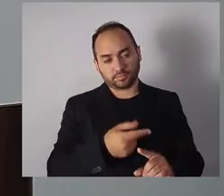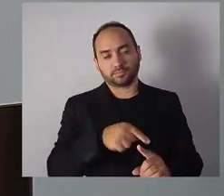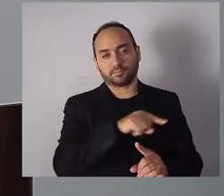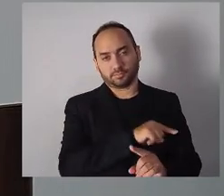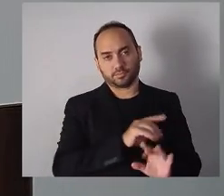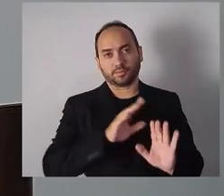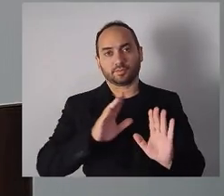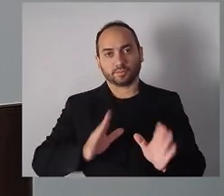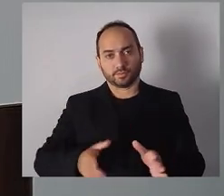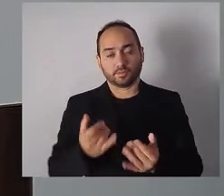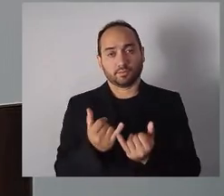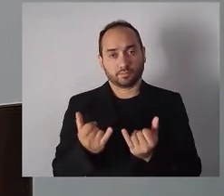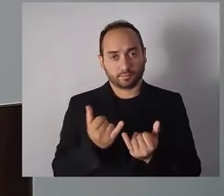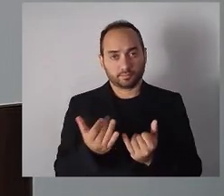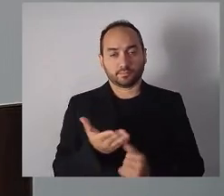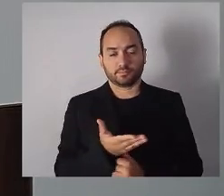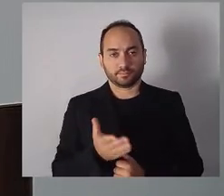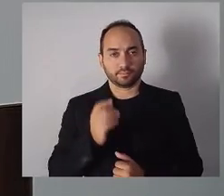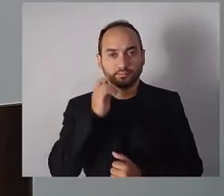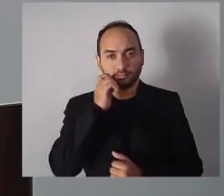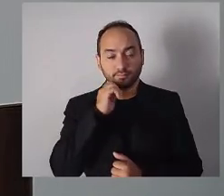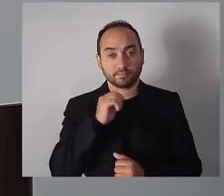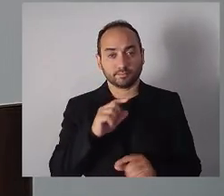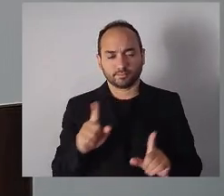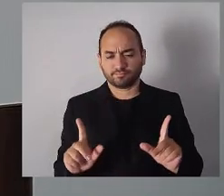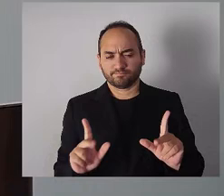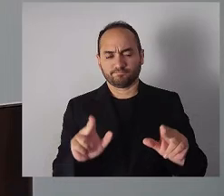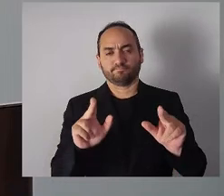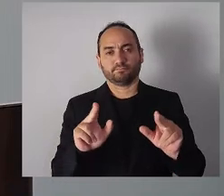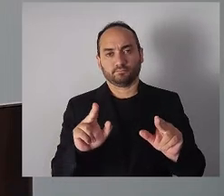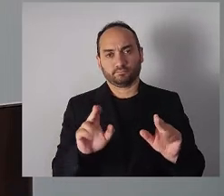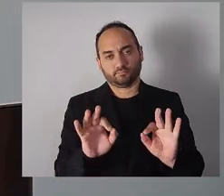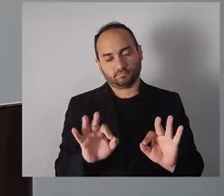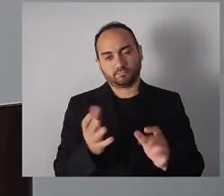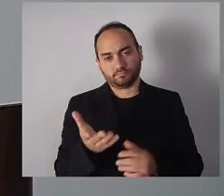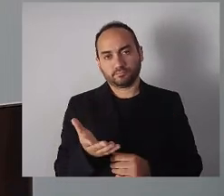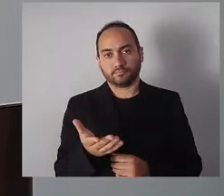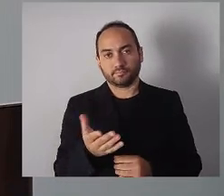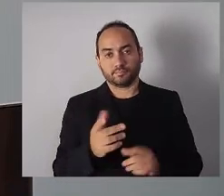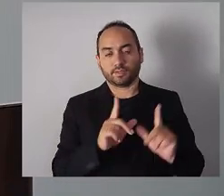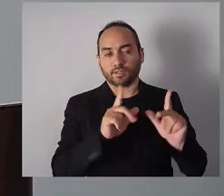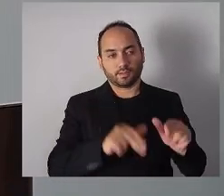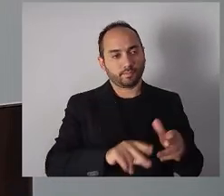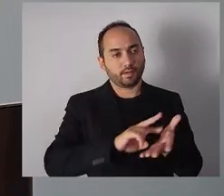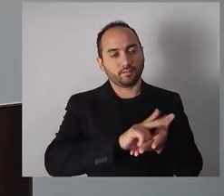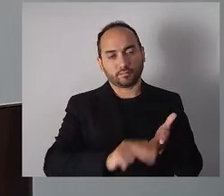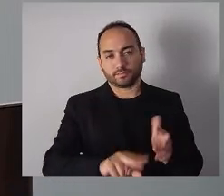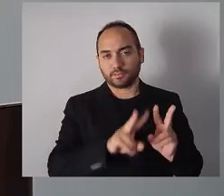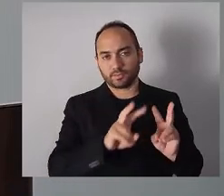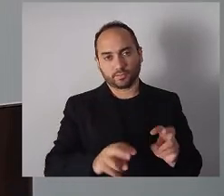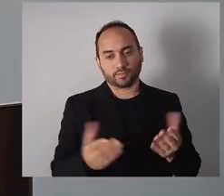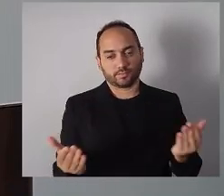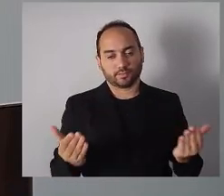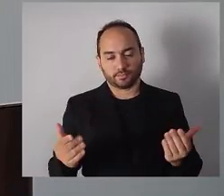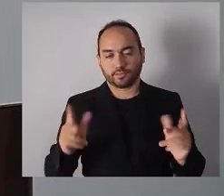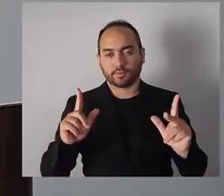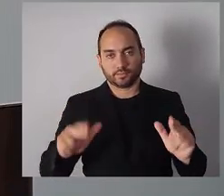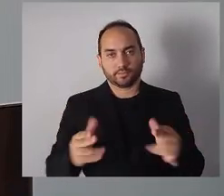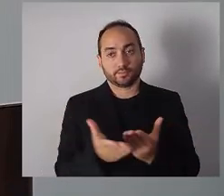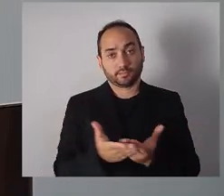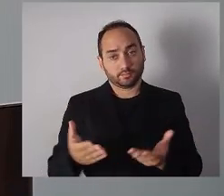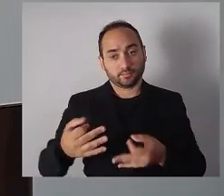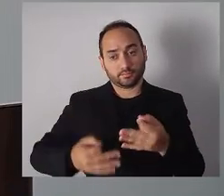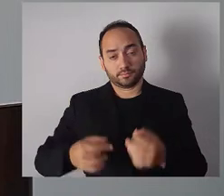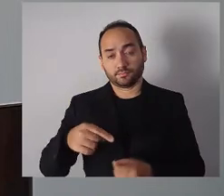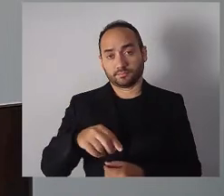situação semelhante, idêntica, na verdade, mesma causa de pedir, mesmas partes, por vossas excelências